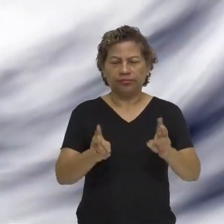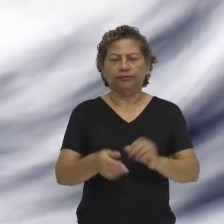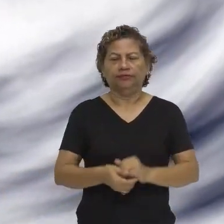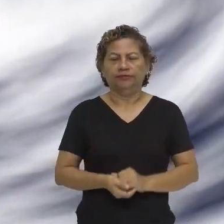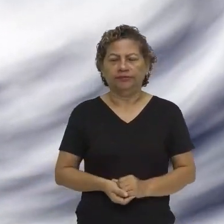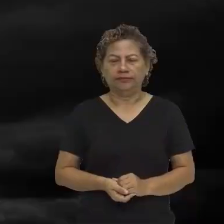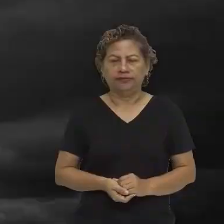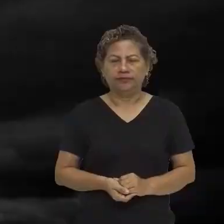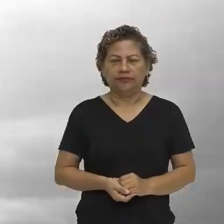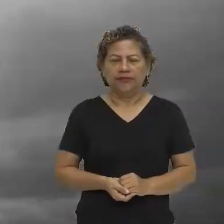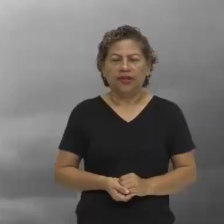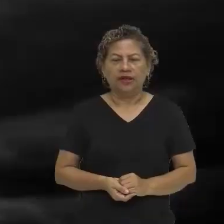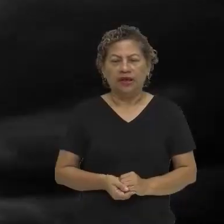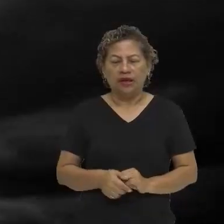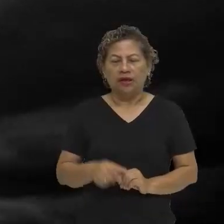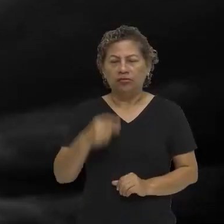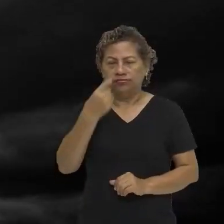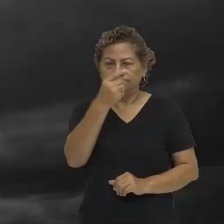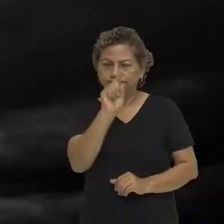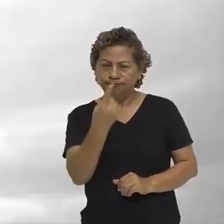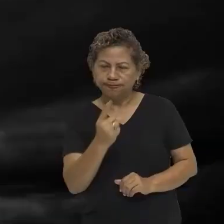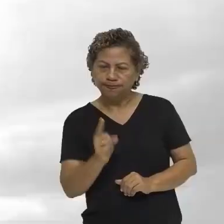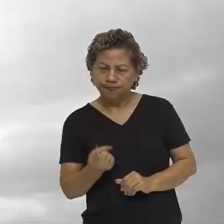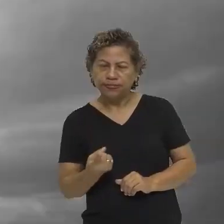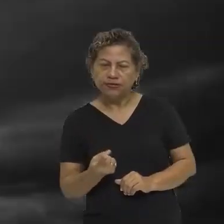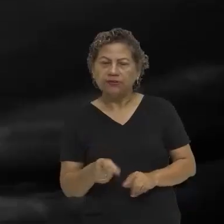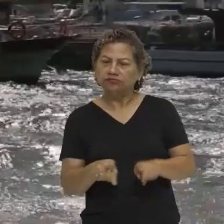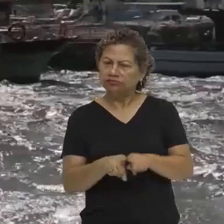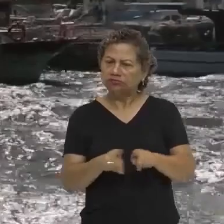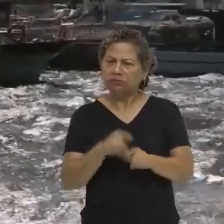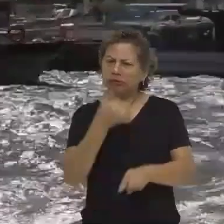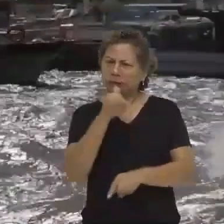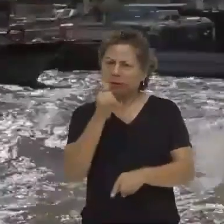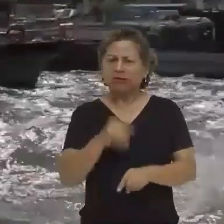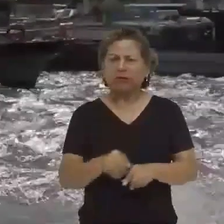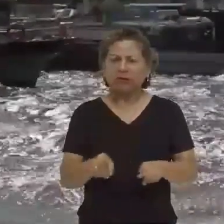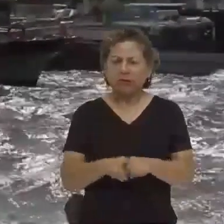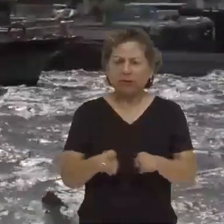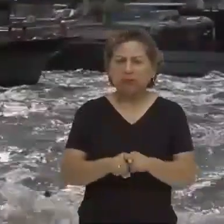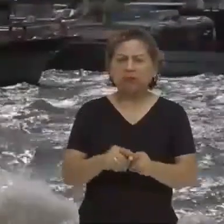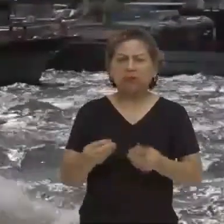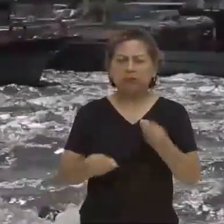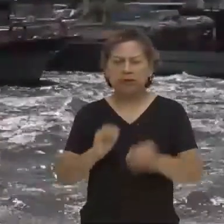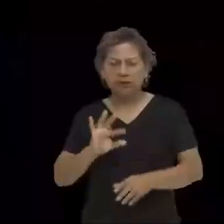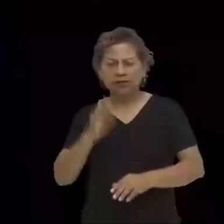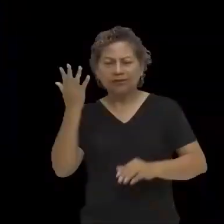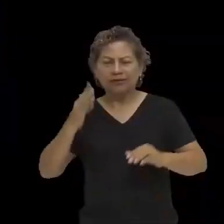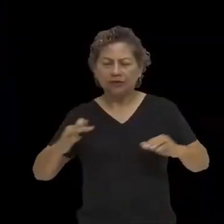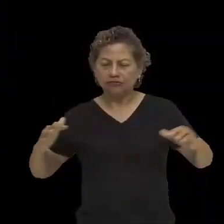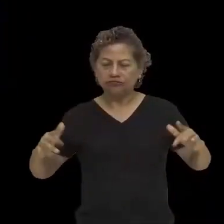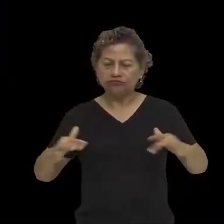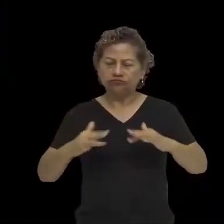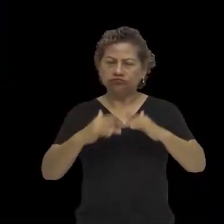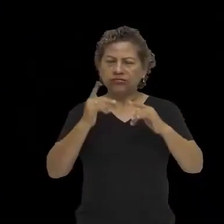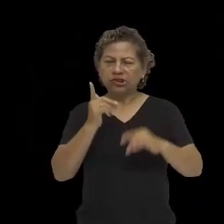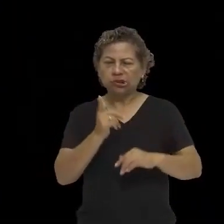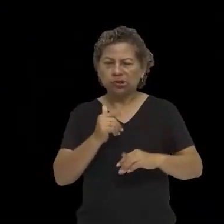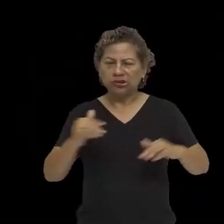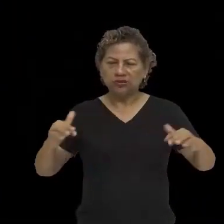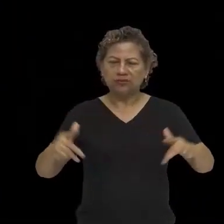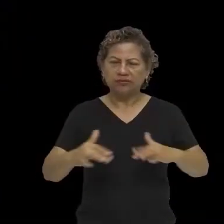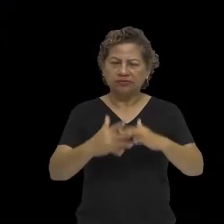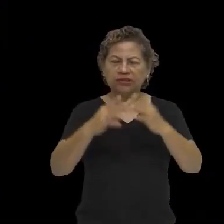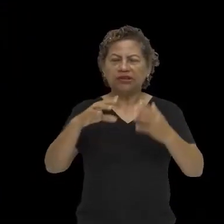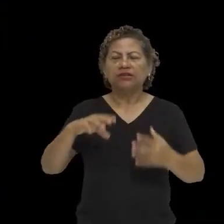Um furacão ou um relâmpago demonstram que, assim como acontece na crosta e nos oceanos, a atmosfera também está em